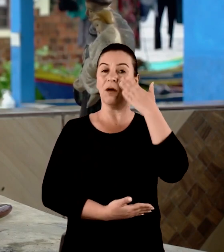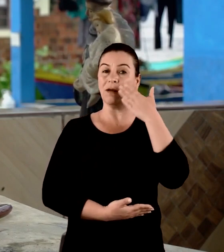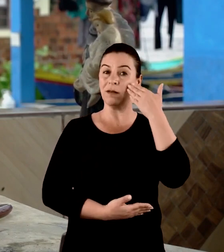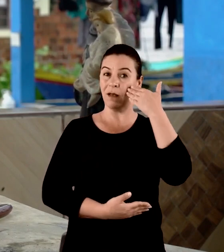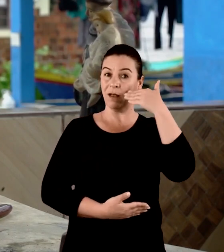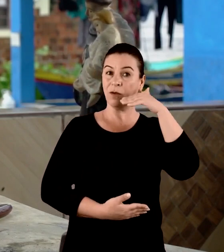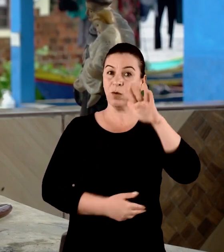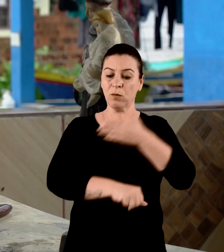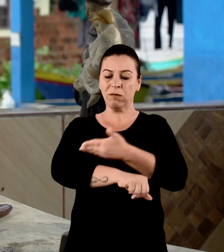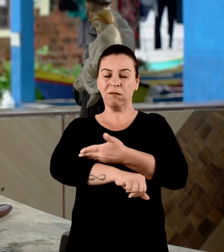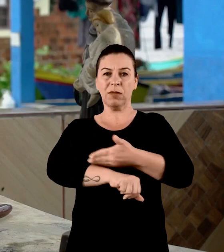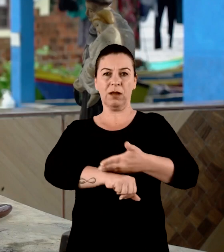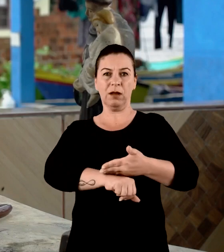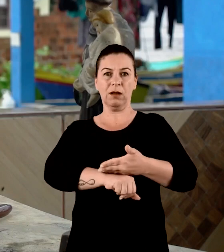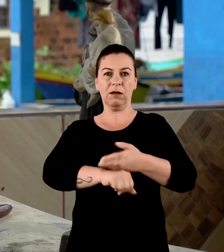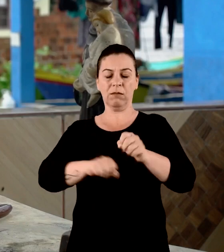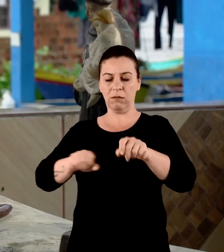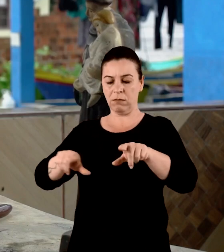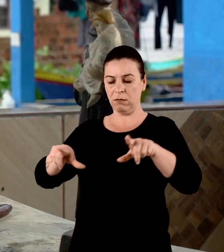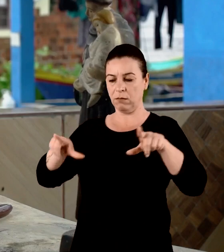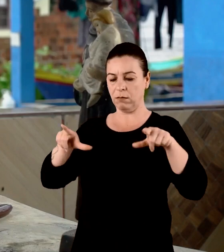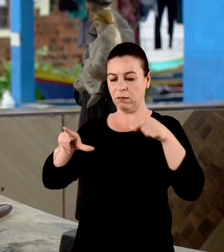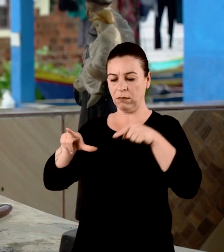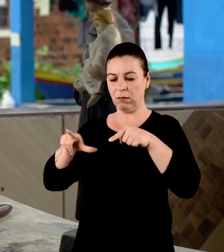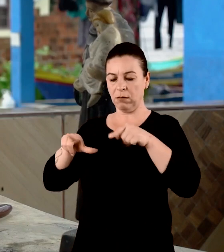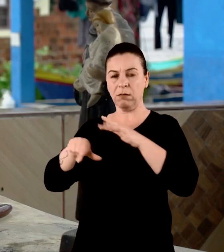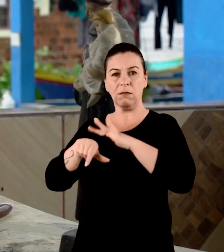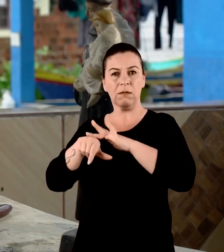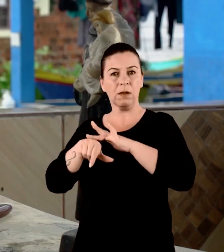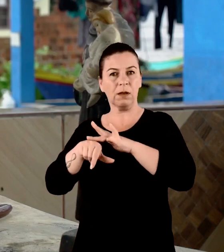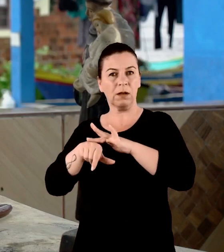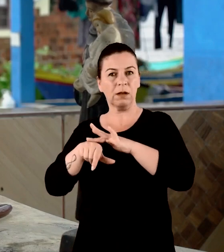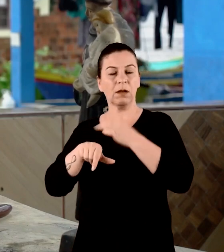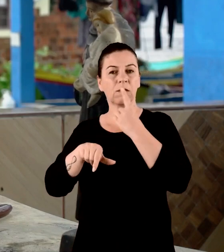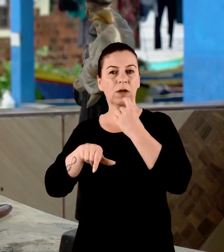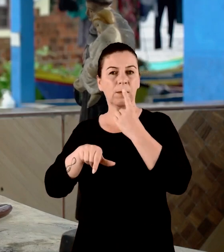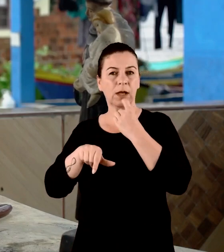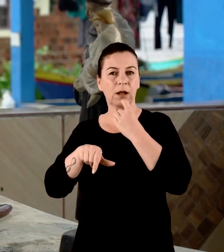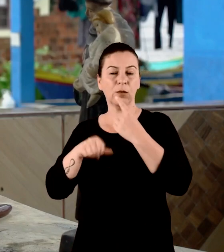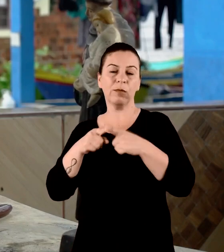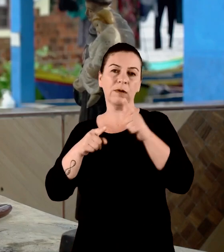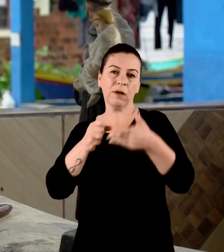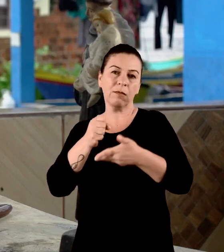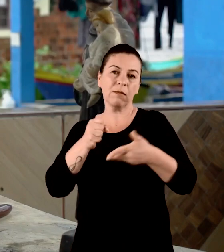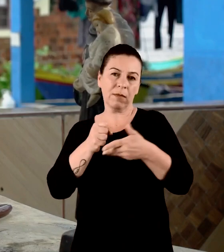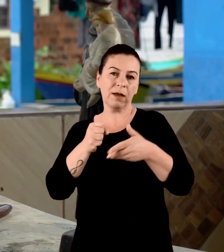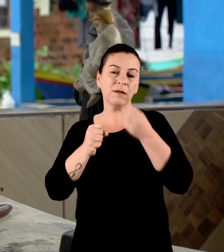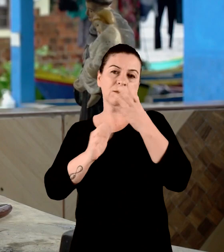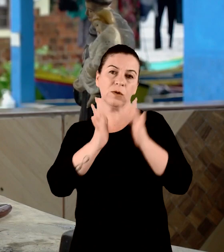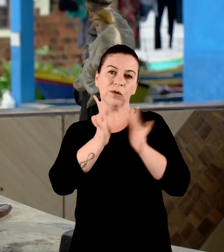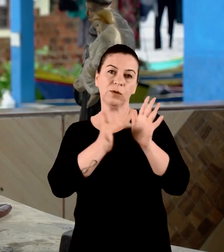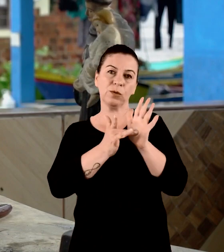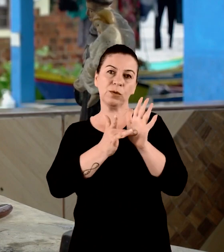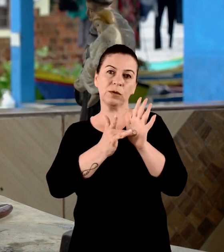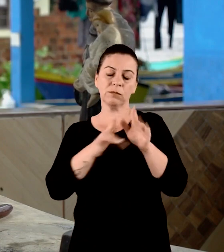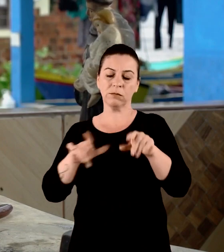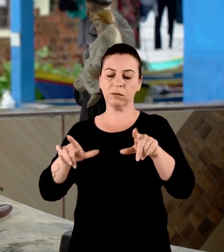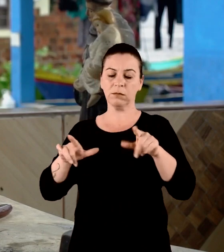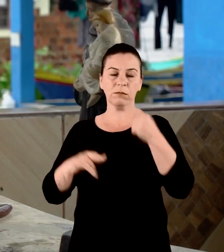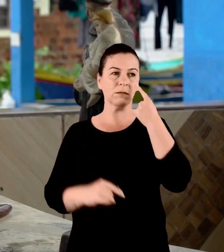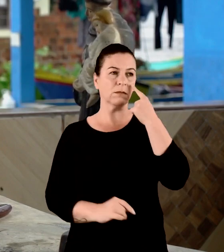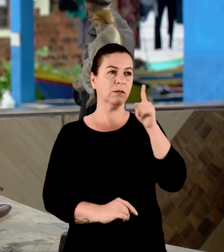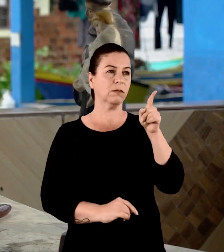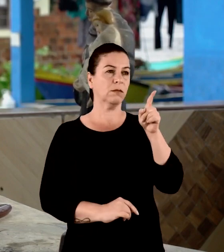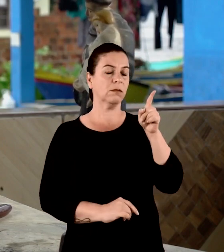azul, branco. E eu com pele e vermelho, porque é a base de Bom Jesus de Iguape. Eu olho para